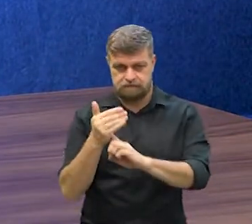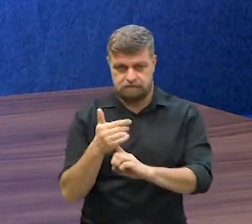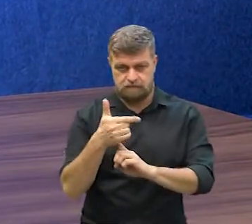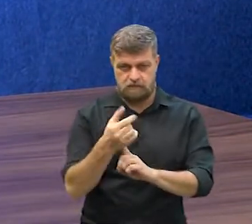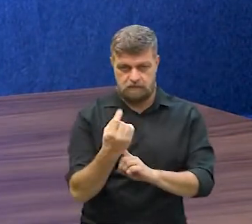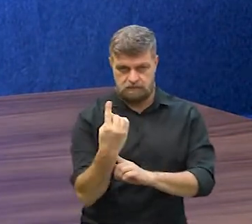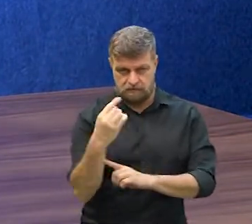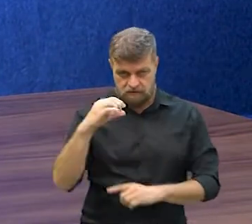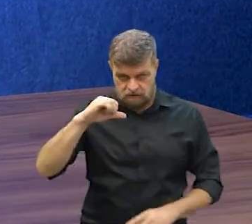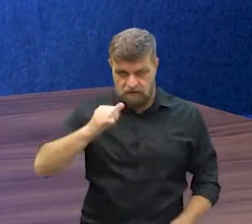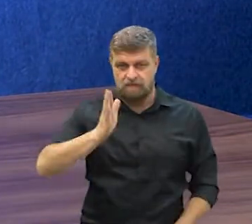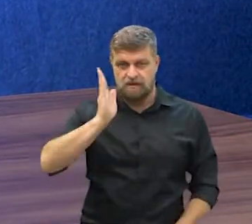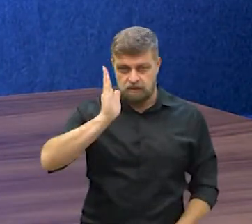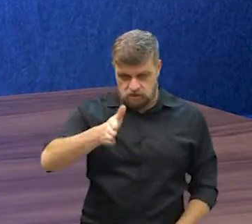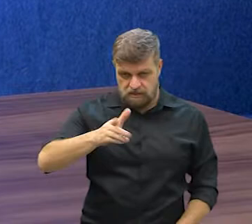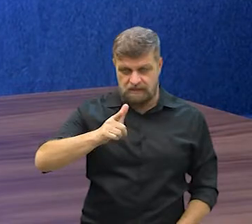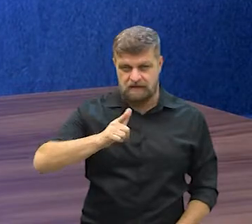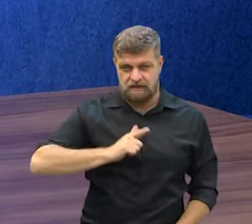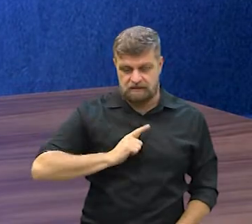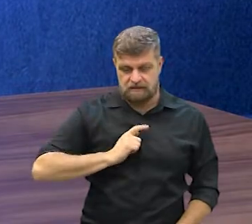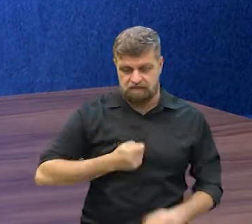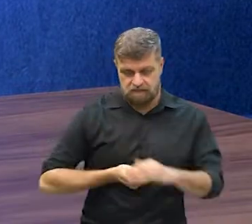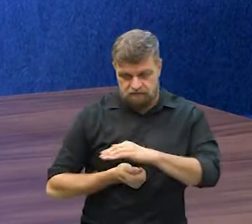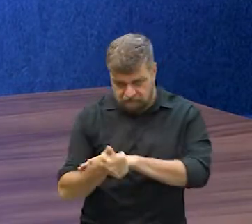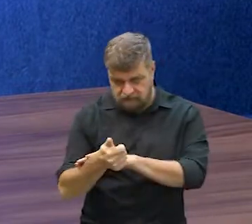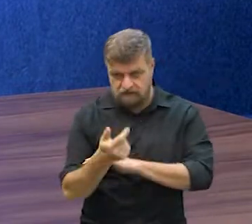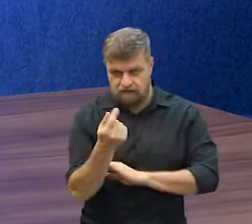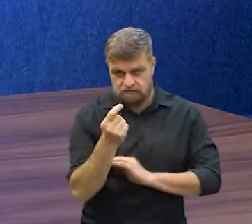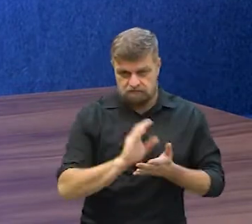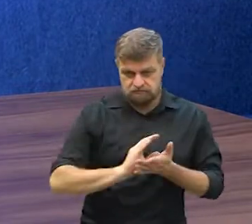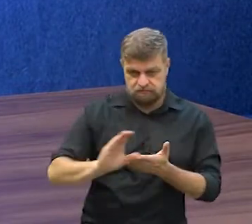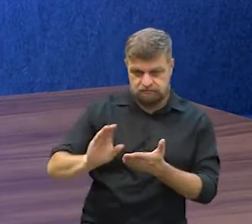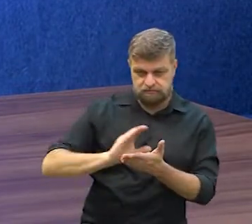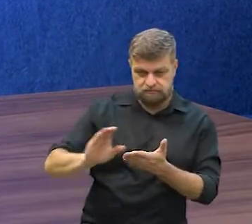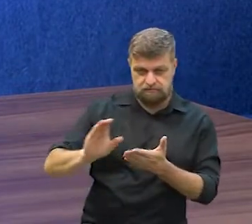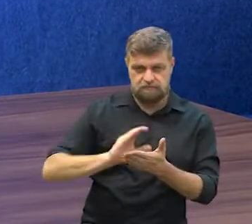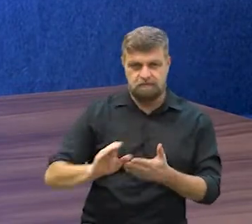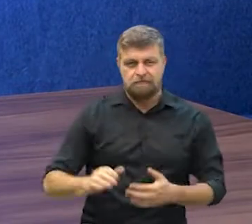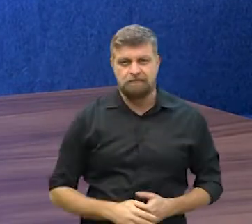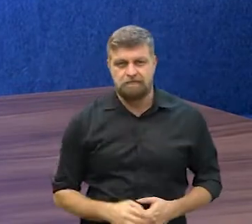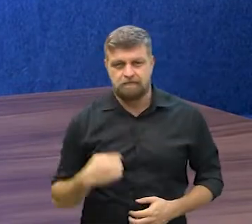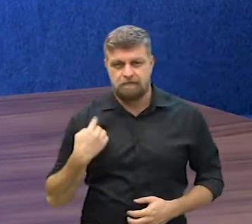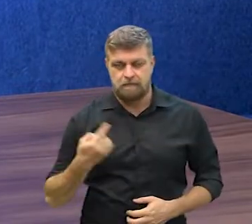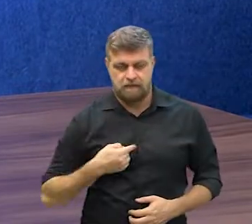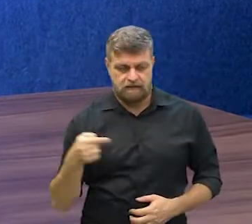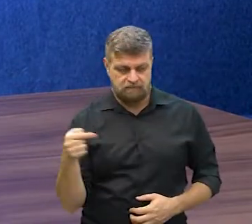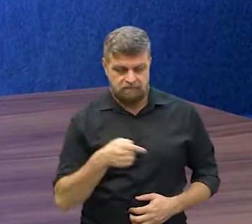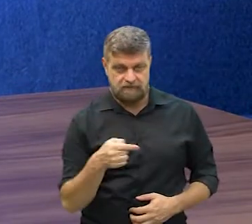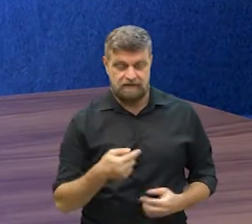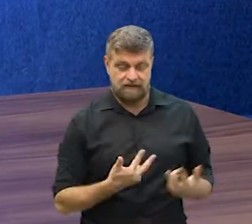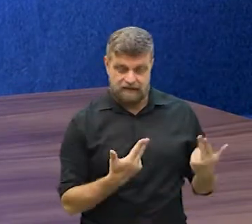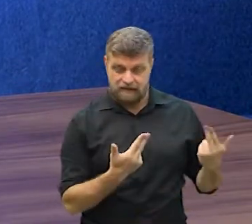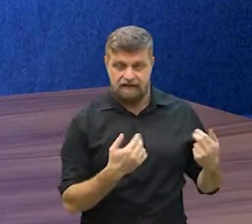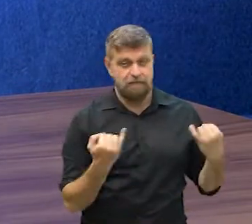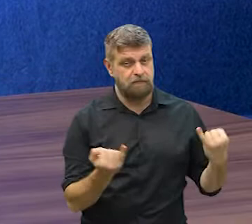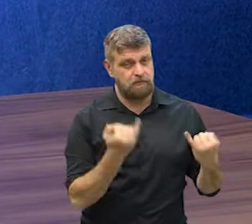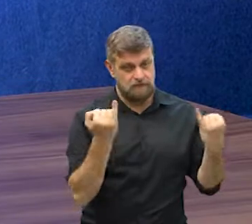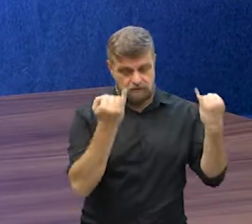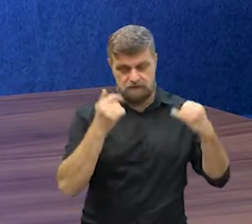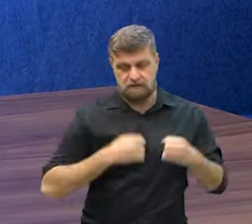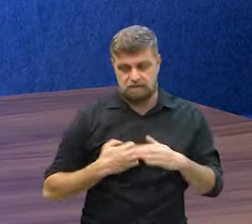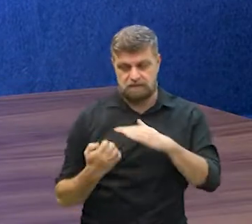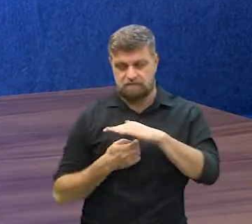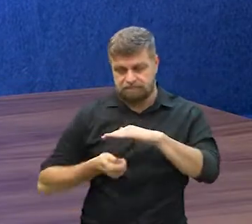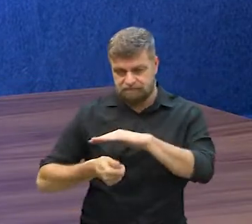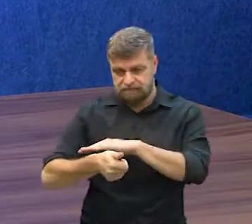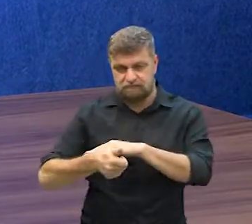de 2019 que já recebeu então investidores, né? O investidor anjo, que a gente fala que é tão importante para